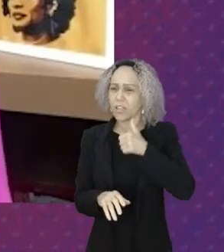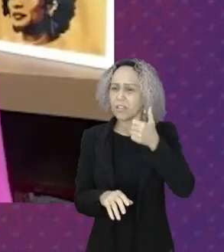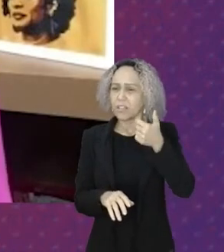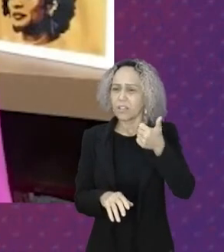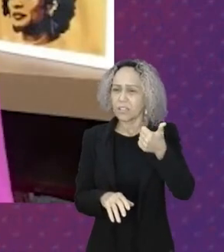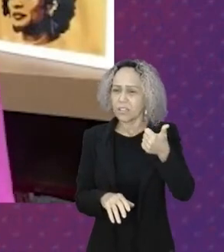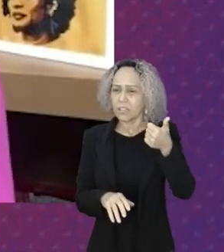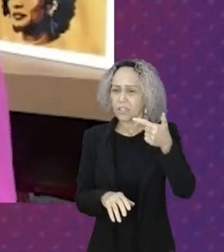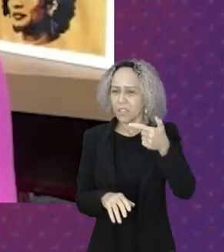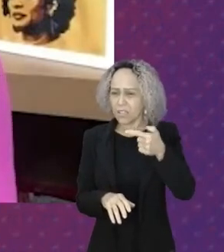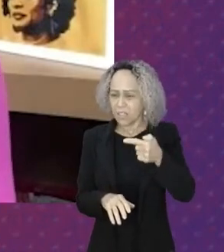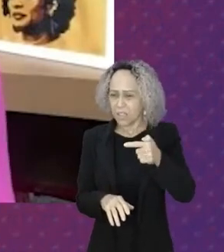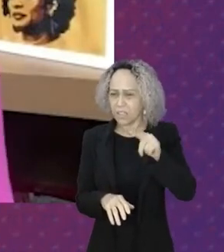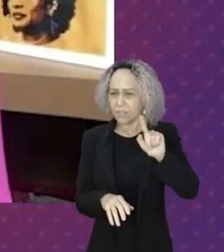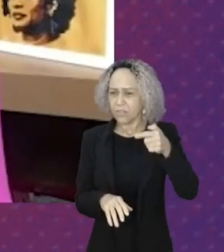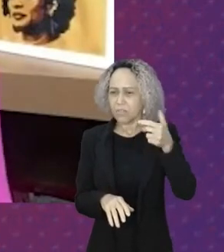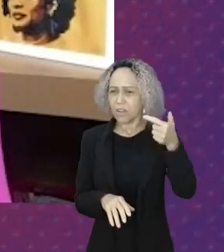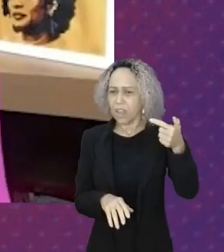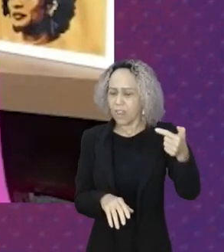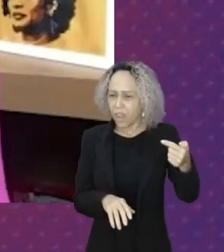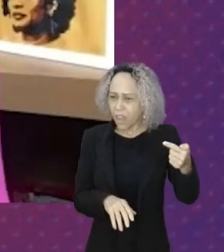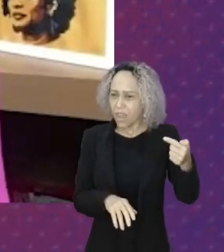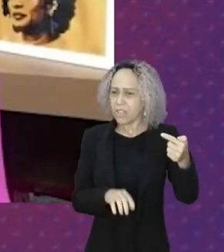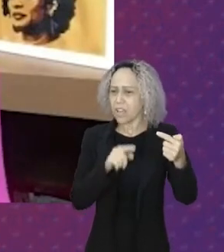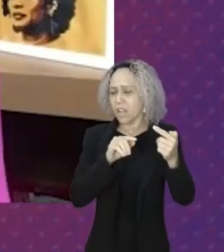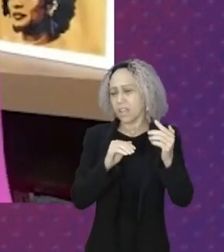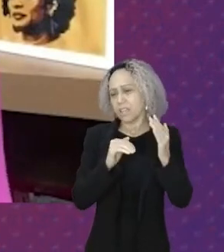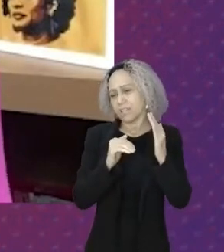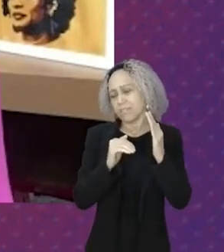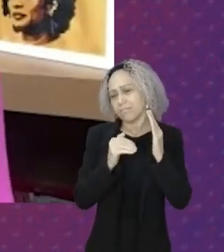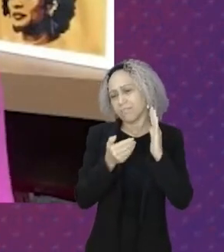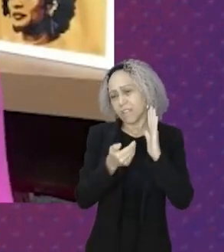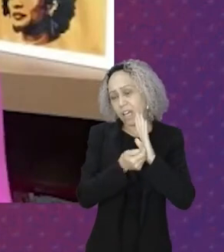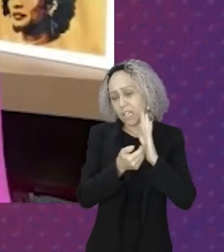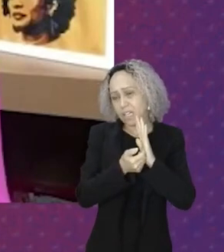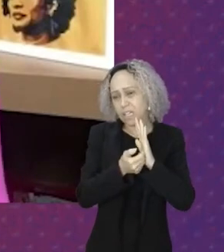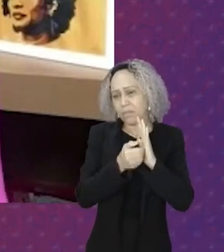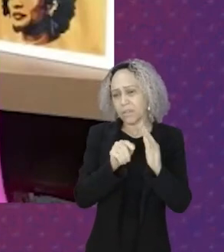17,7% das cadeiras na Câmara e dos deputados,